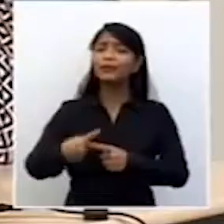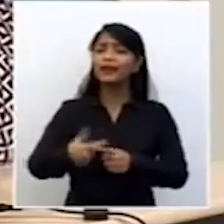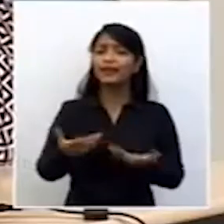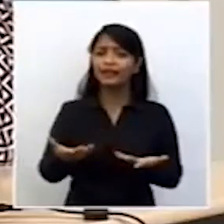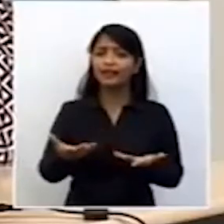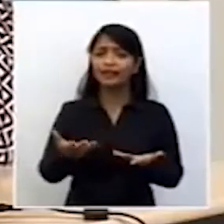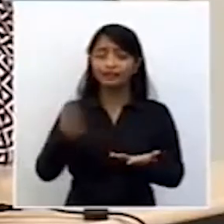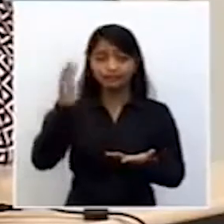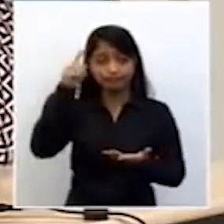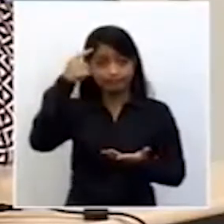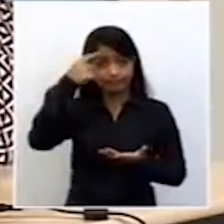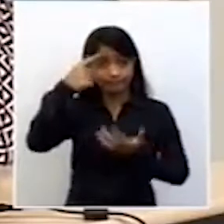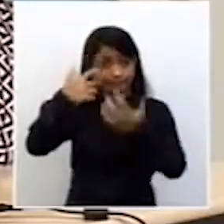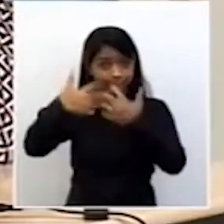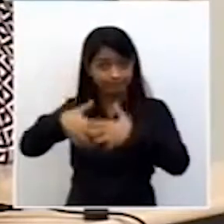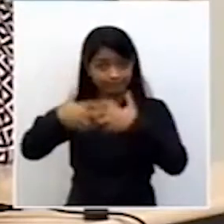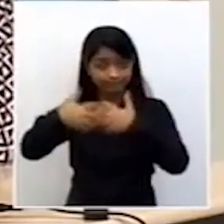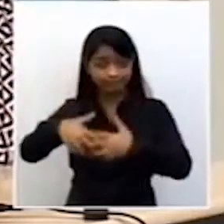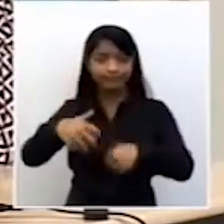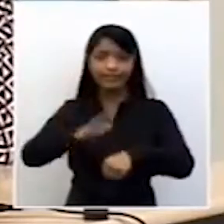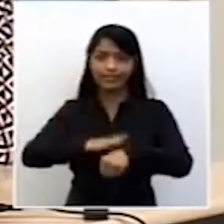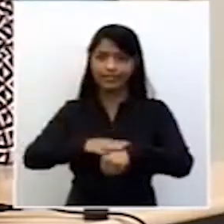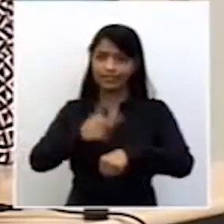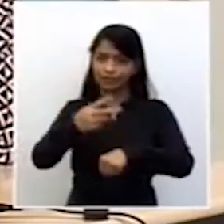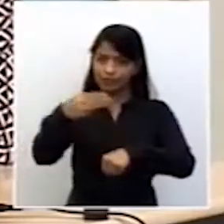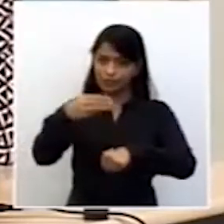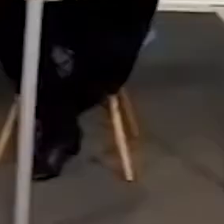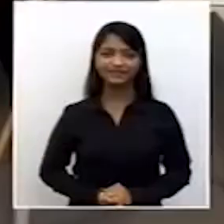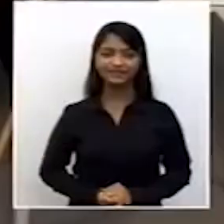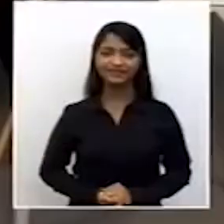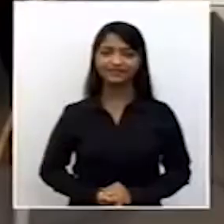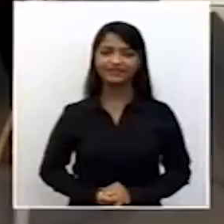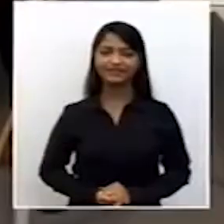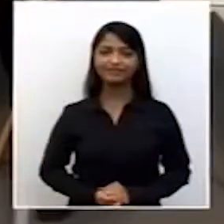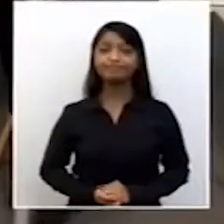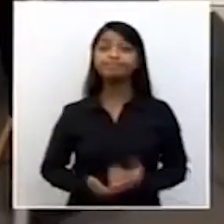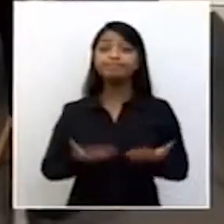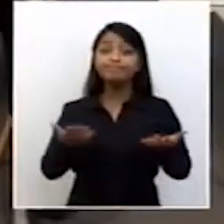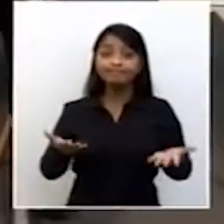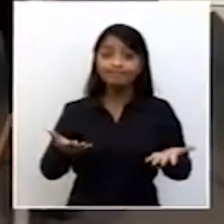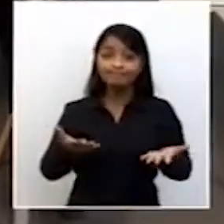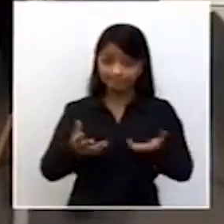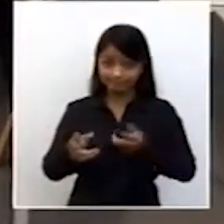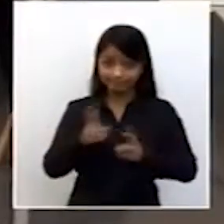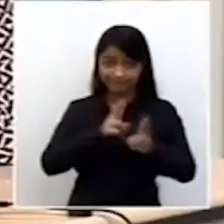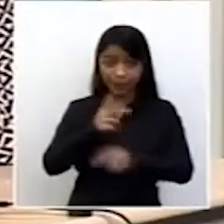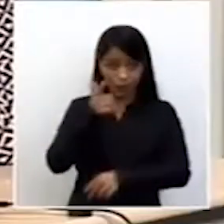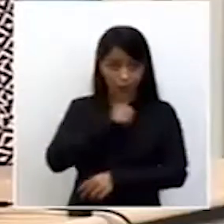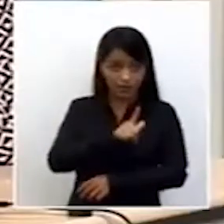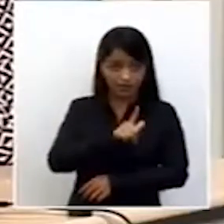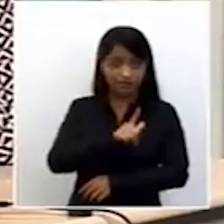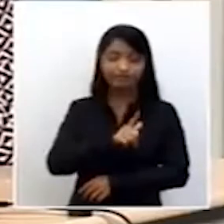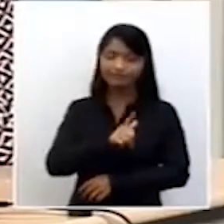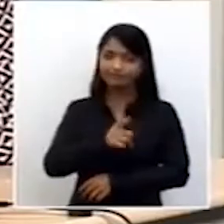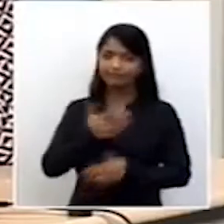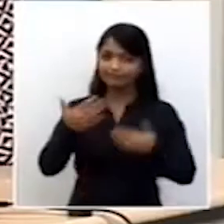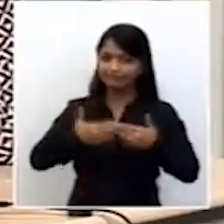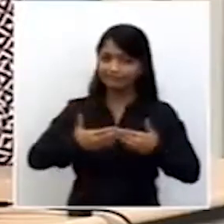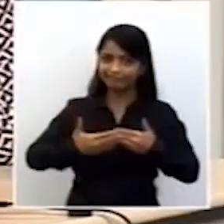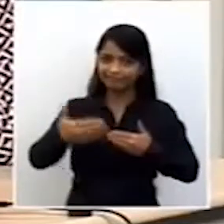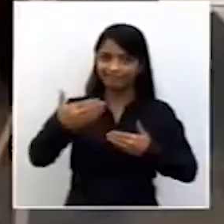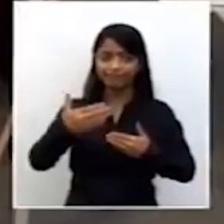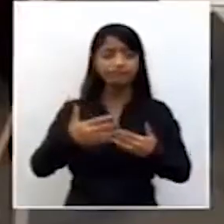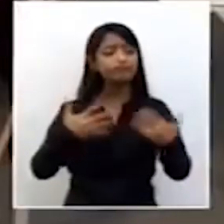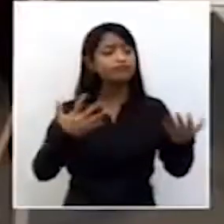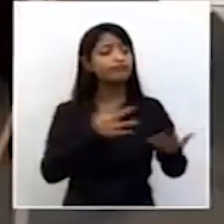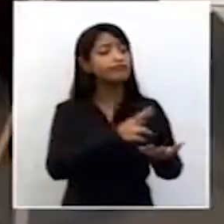pensem nessas questões. Vamos lá. Começando. E aí, conseguiram responder as questões? Vamos lá, Dani.